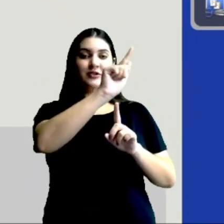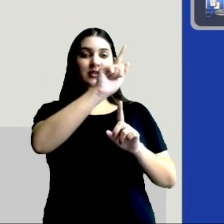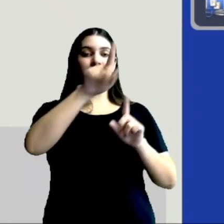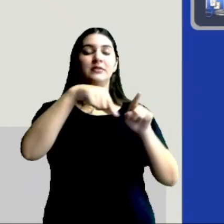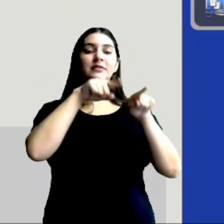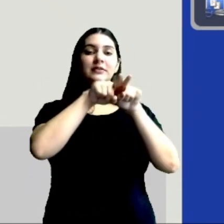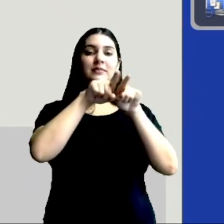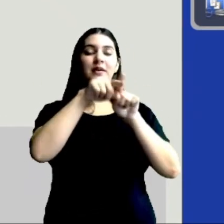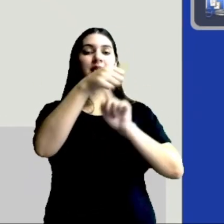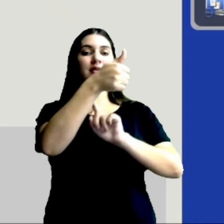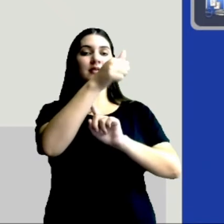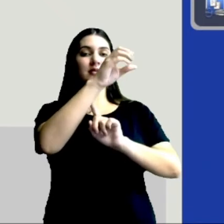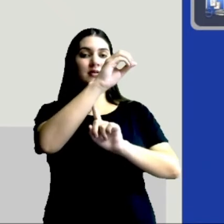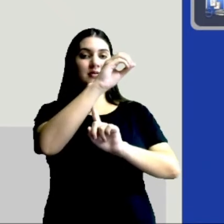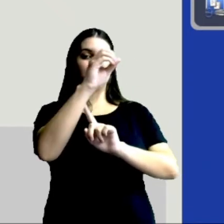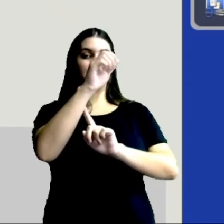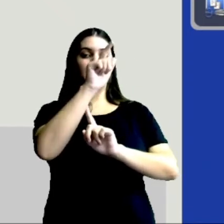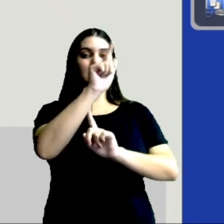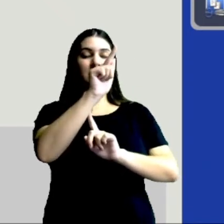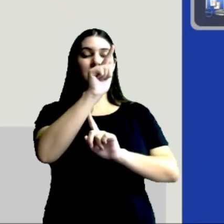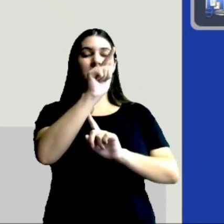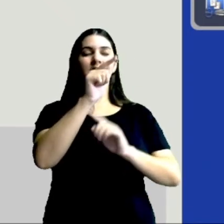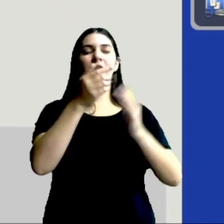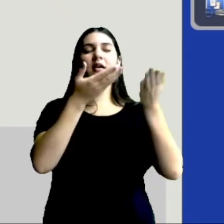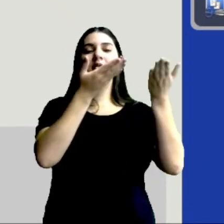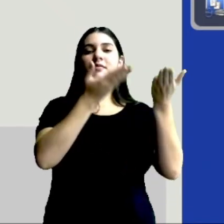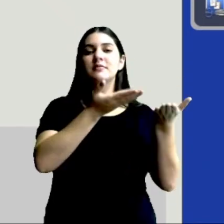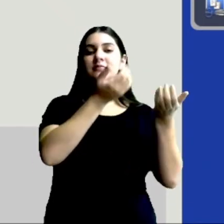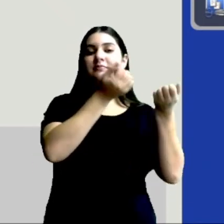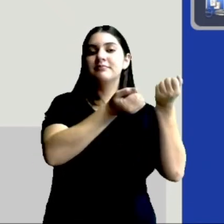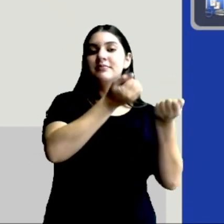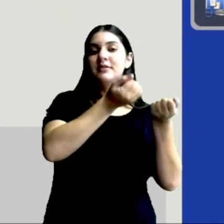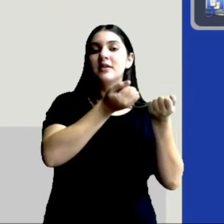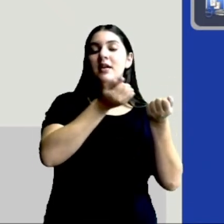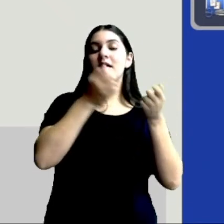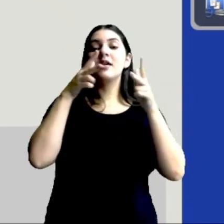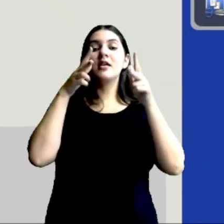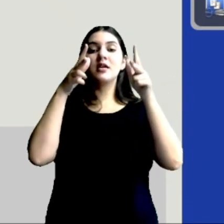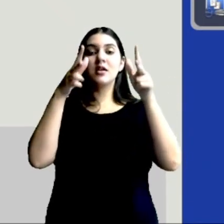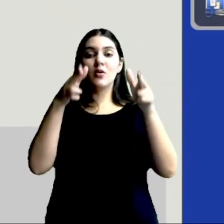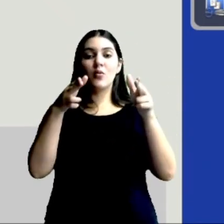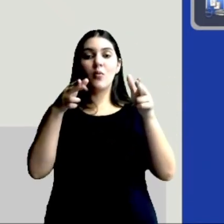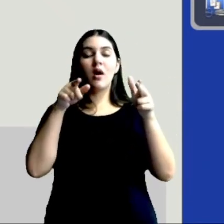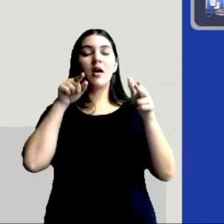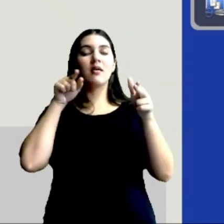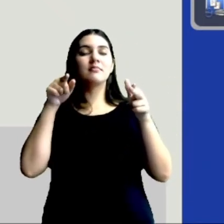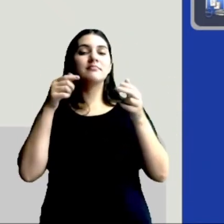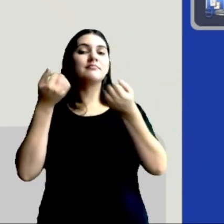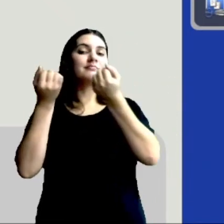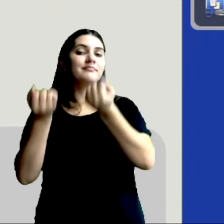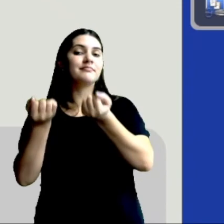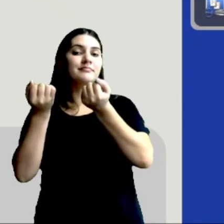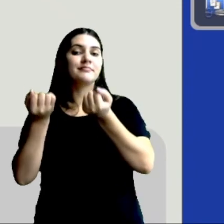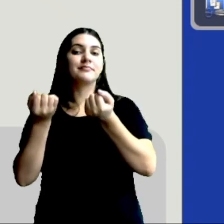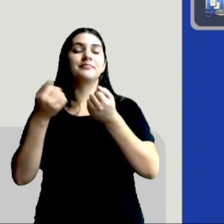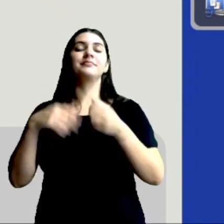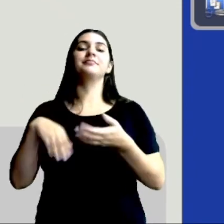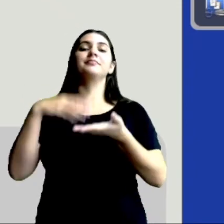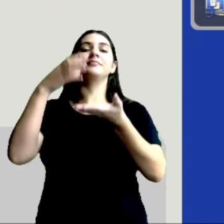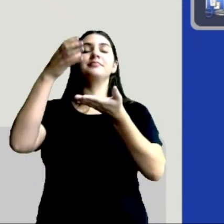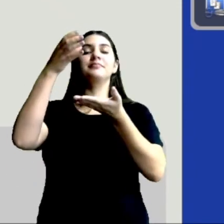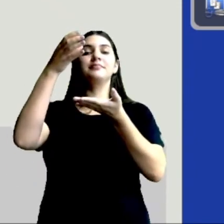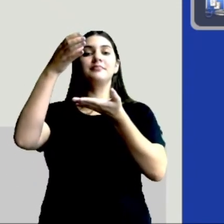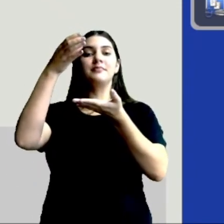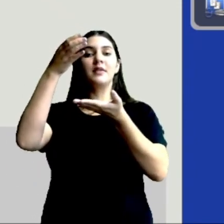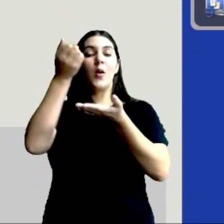juntamos tudo. E este peso é igual ao peso do outro lado. O que é que tem do outro lado? O peso desconhecido